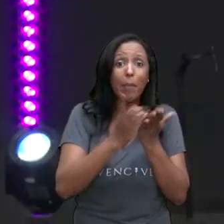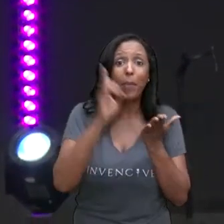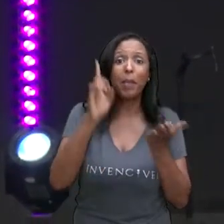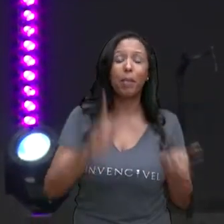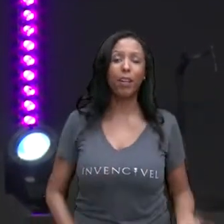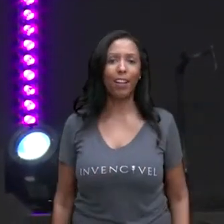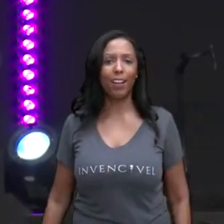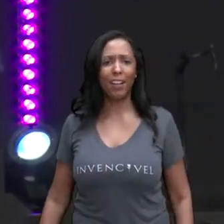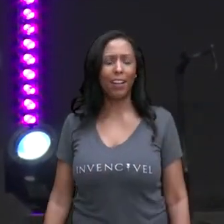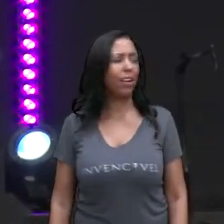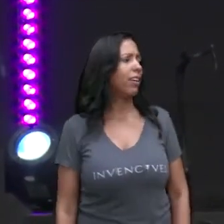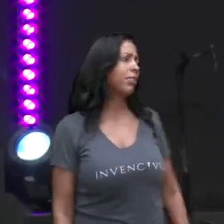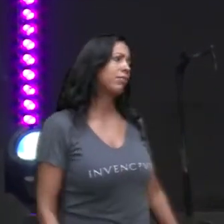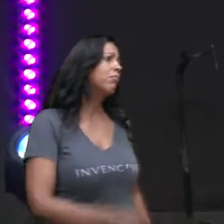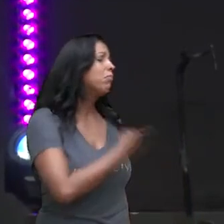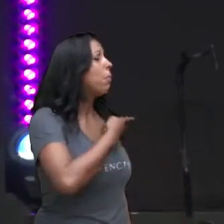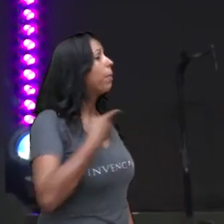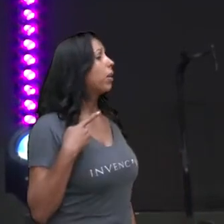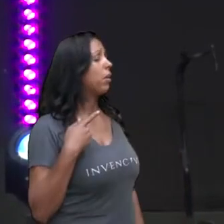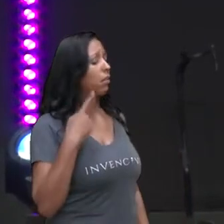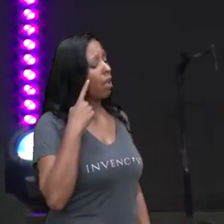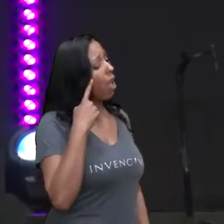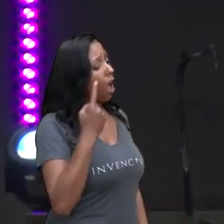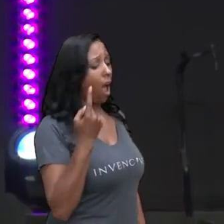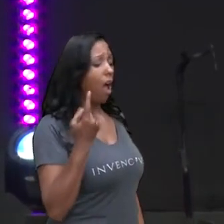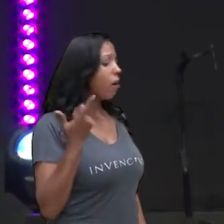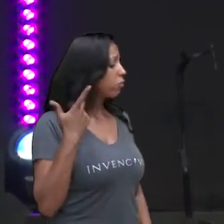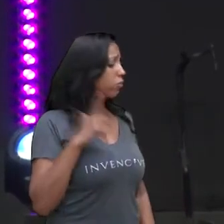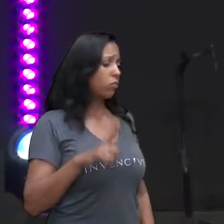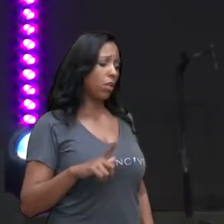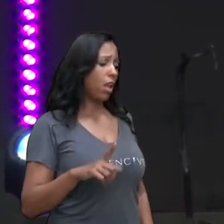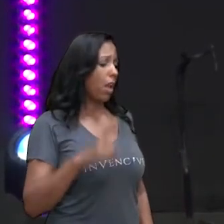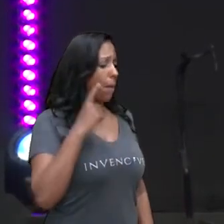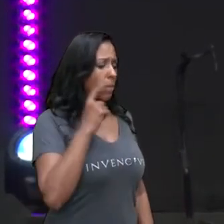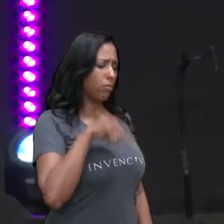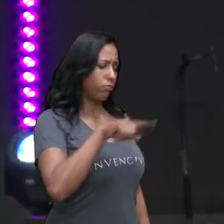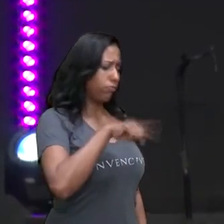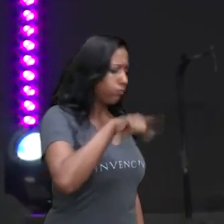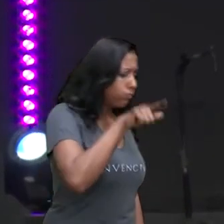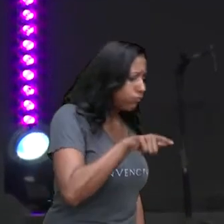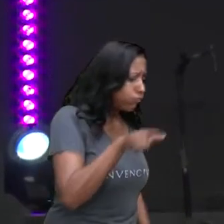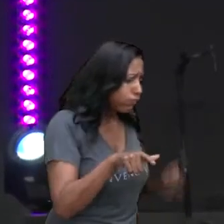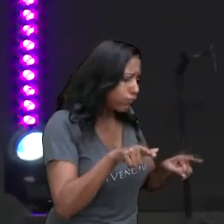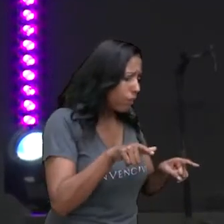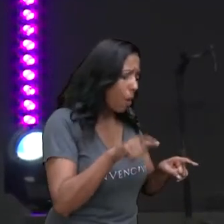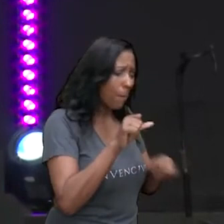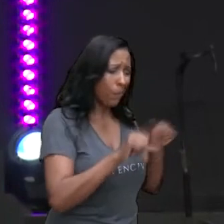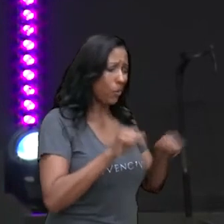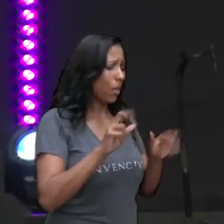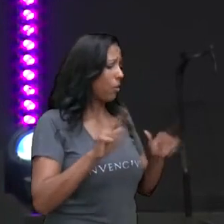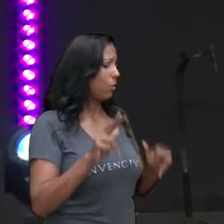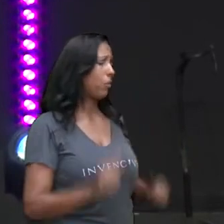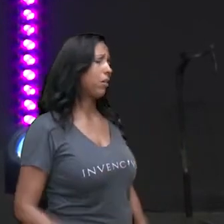Ah, pastor, eu acho que não vai ter jeito, eu acho que essa pessoa nunca vai mudar, ah, eu acho que é melhor deixar